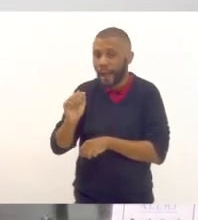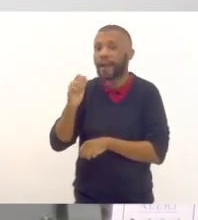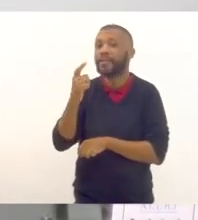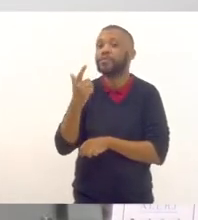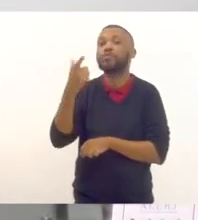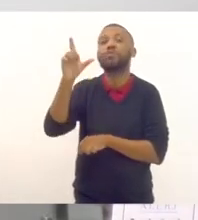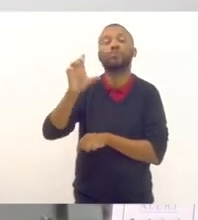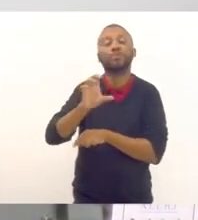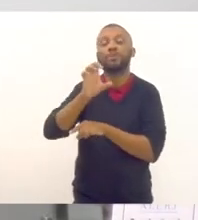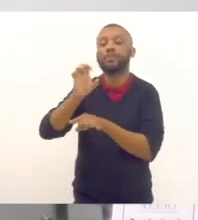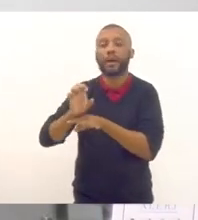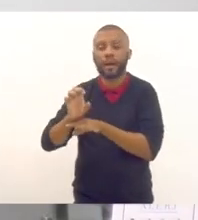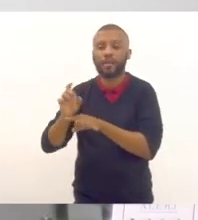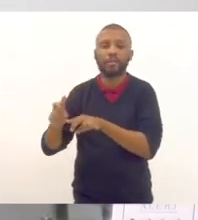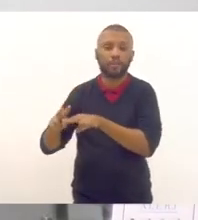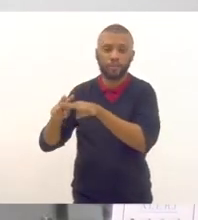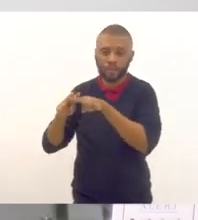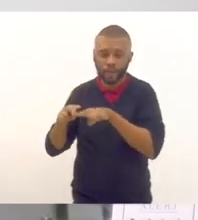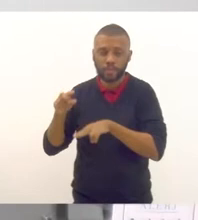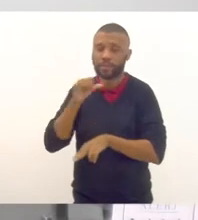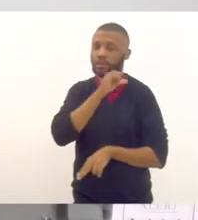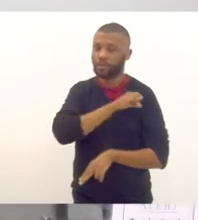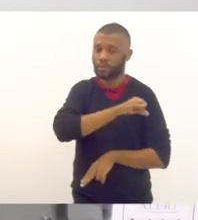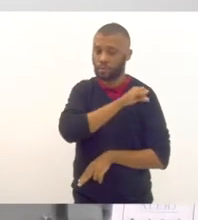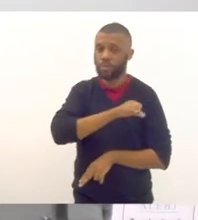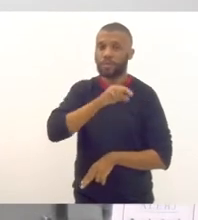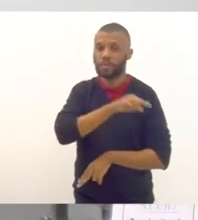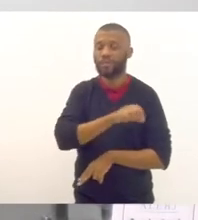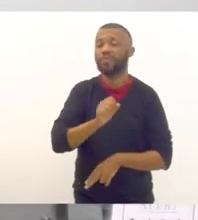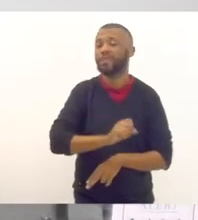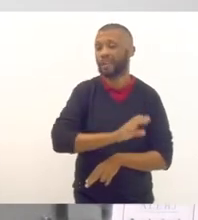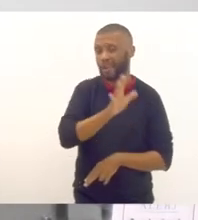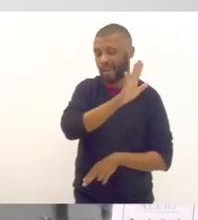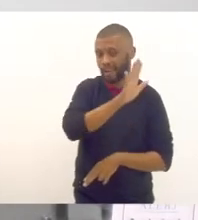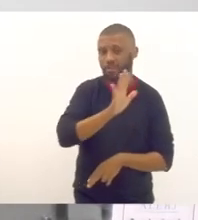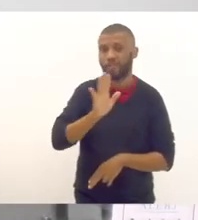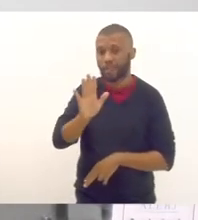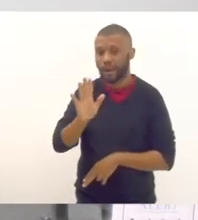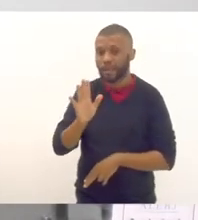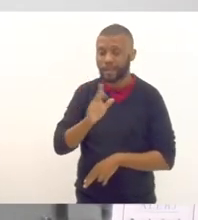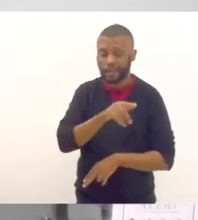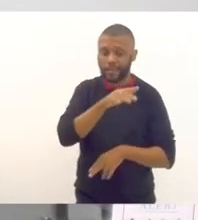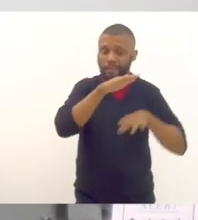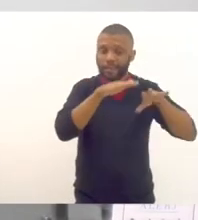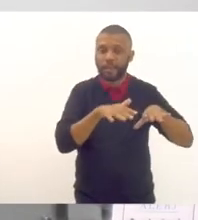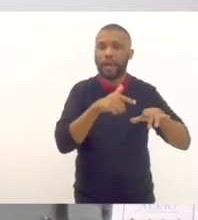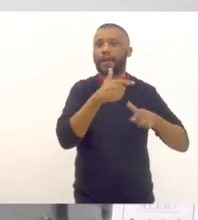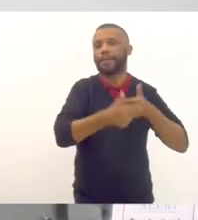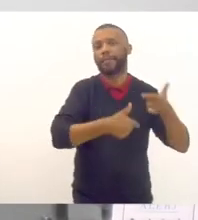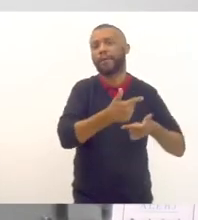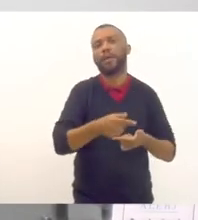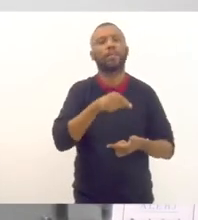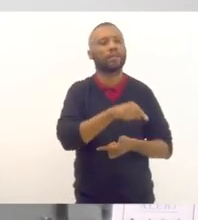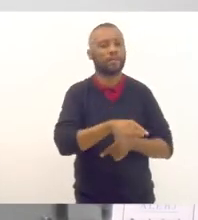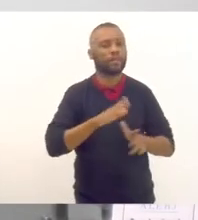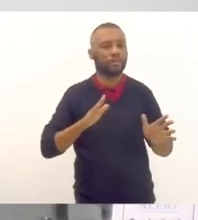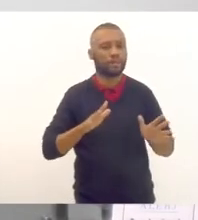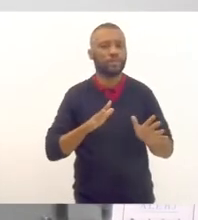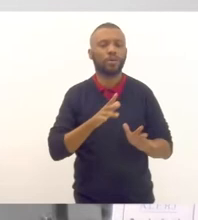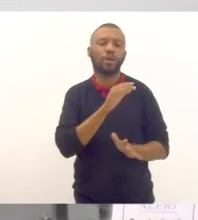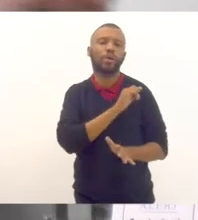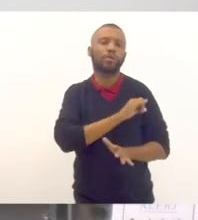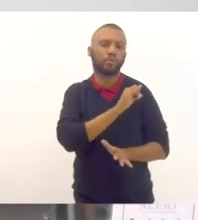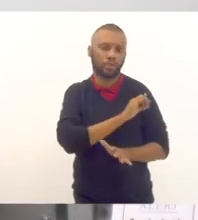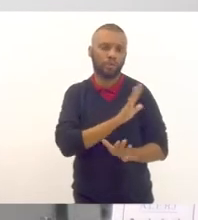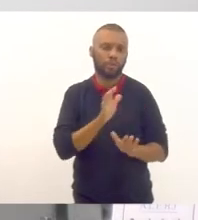em detrimento do estado do Rio de Janeiro, mas operando no estado do Rio de Janeiro. Então,